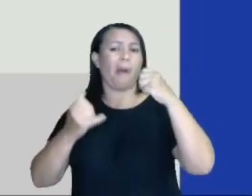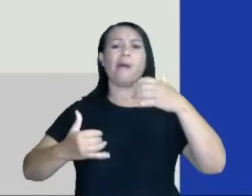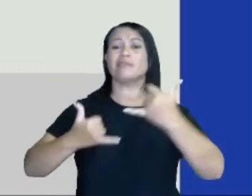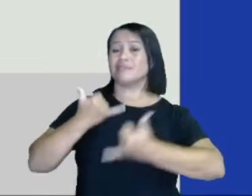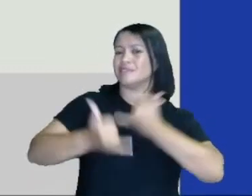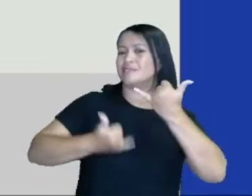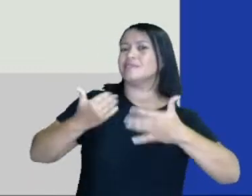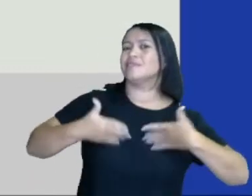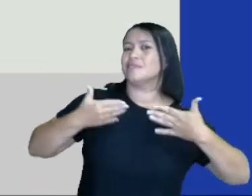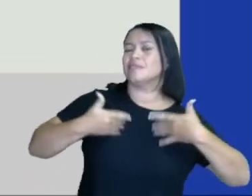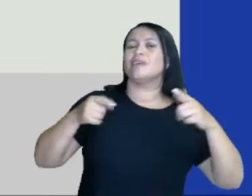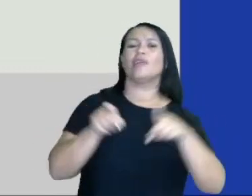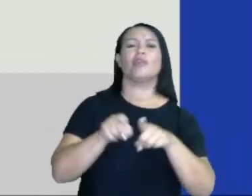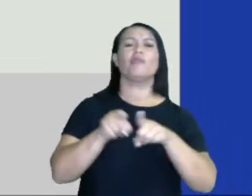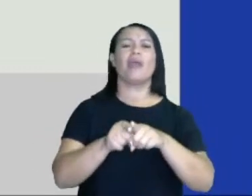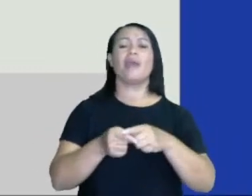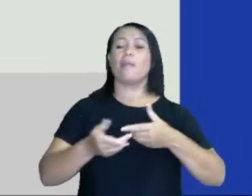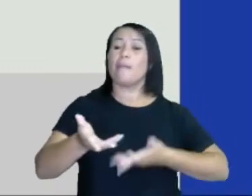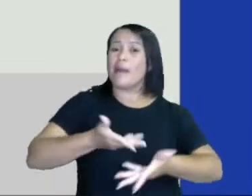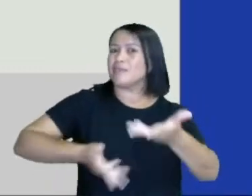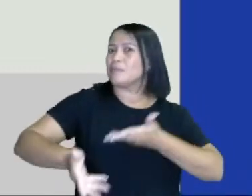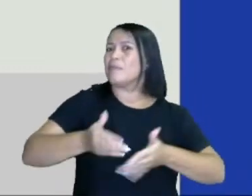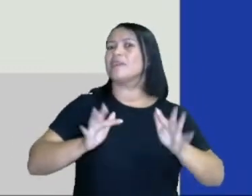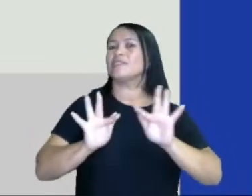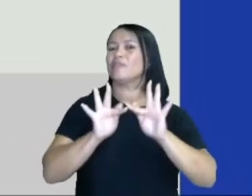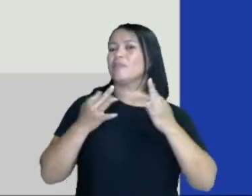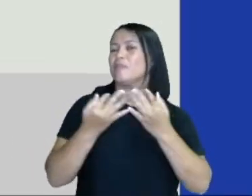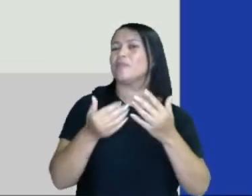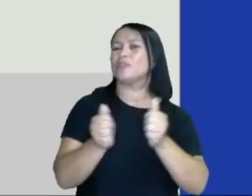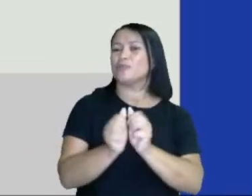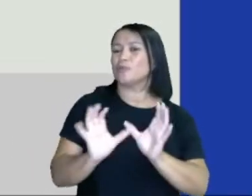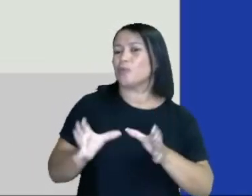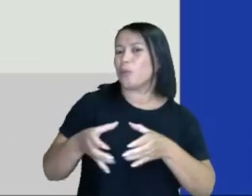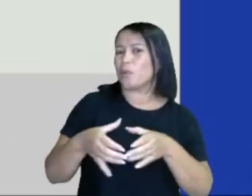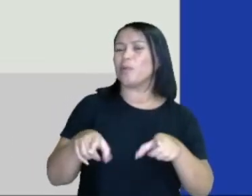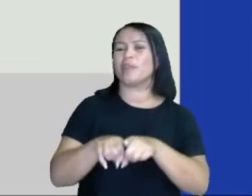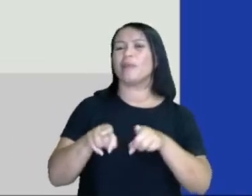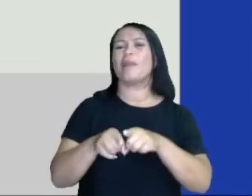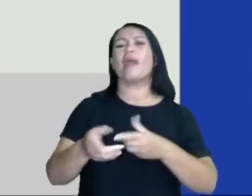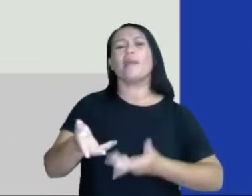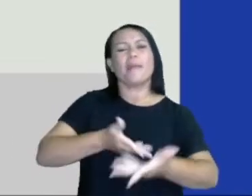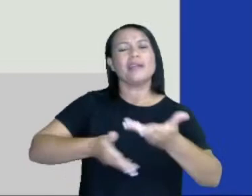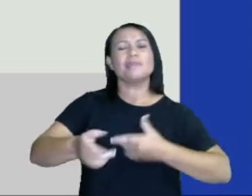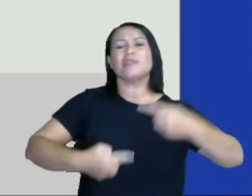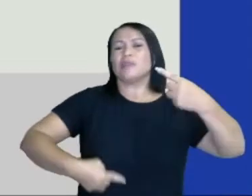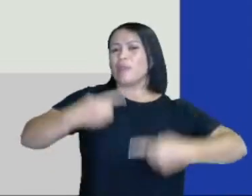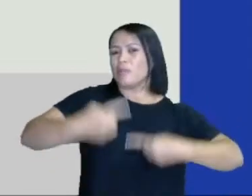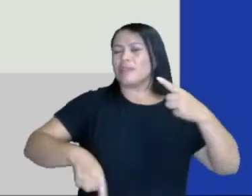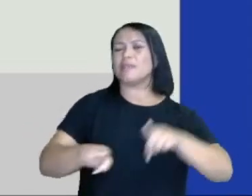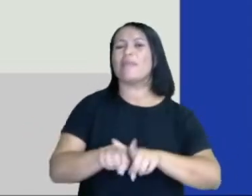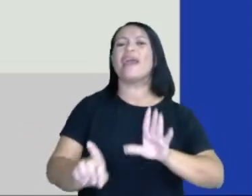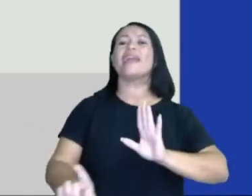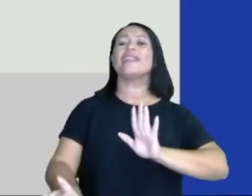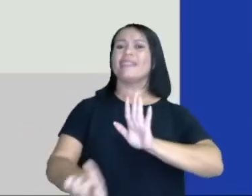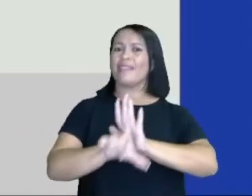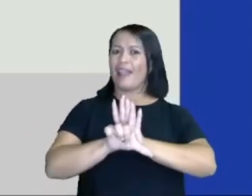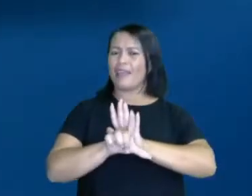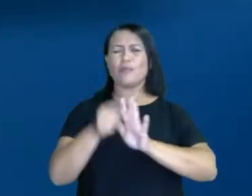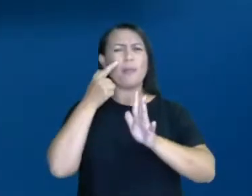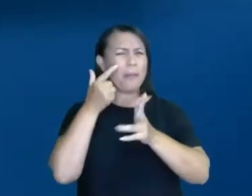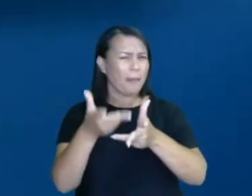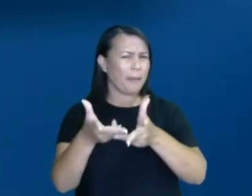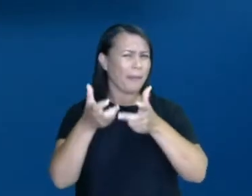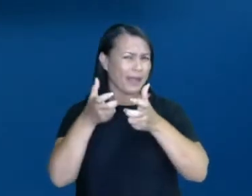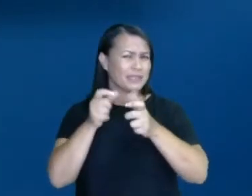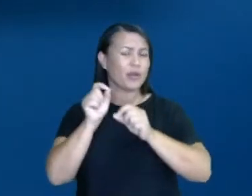diversões, participação na vida familiar e comunitária e participação na vida política e na forma da lei. Percebam que,